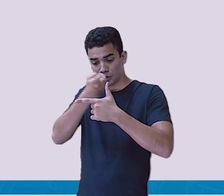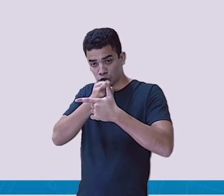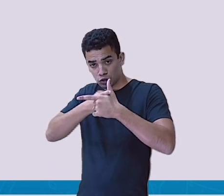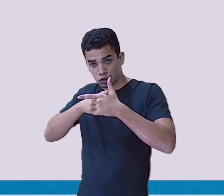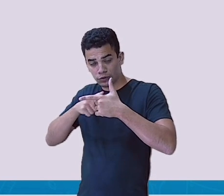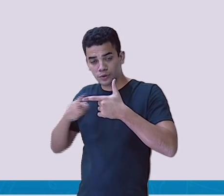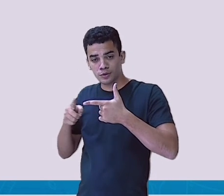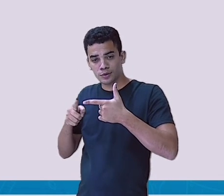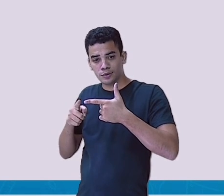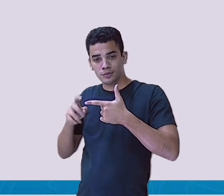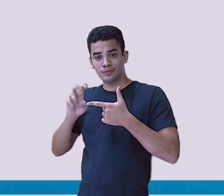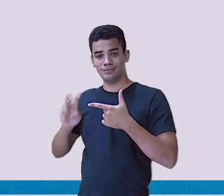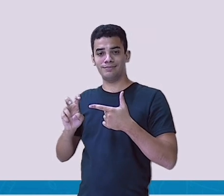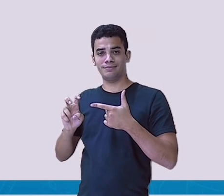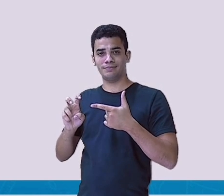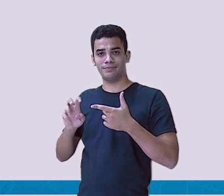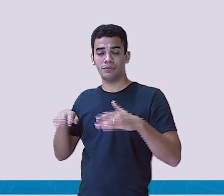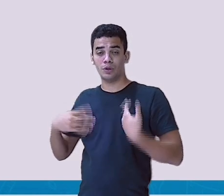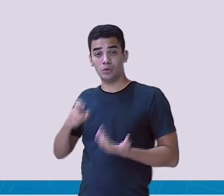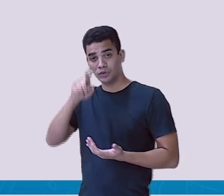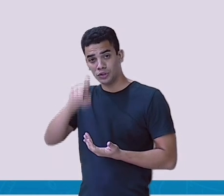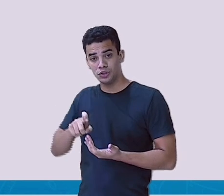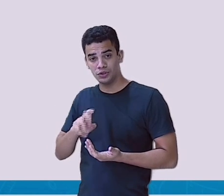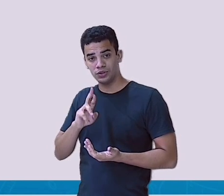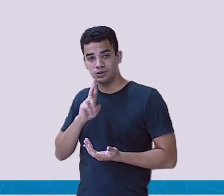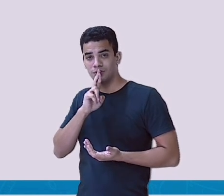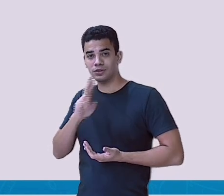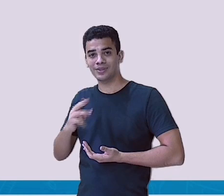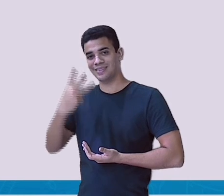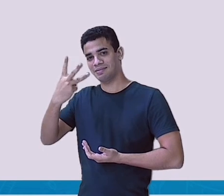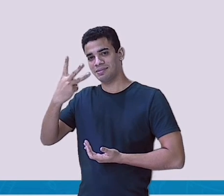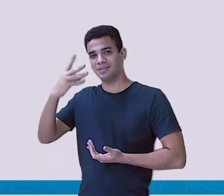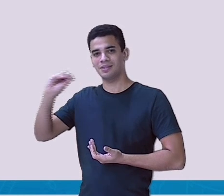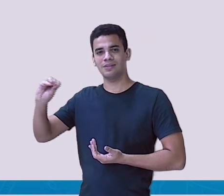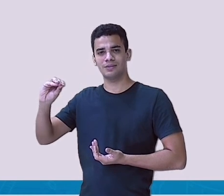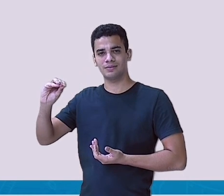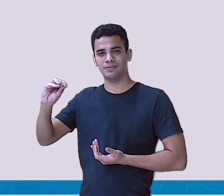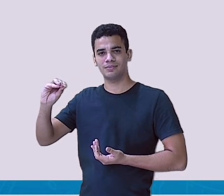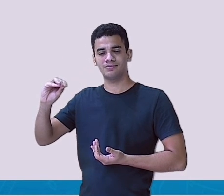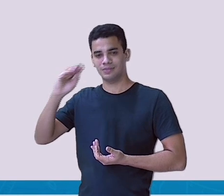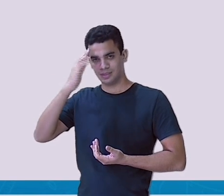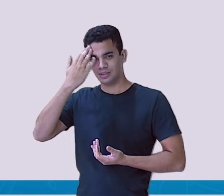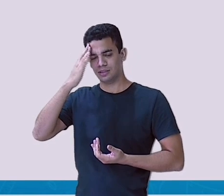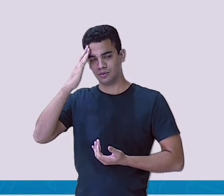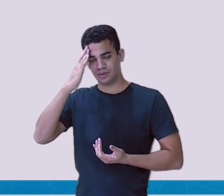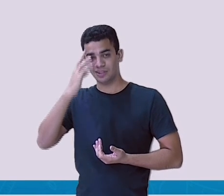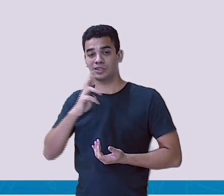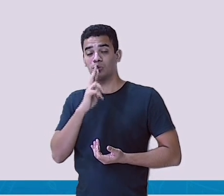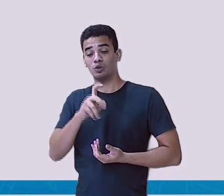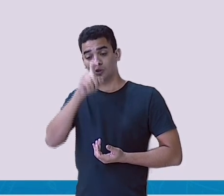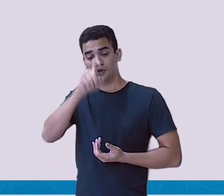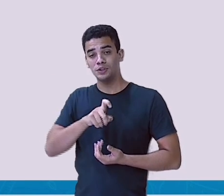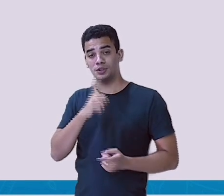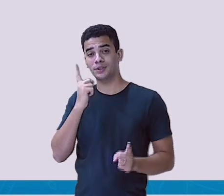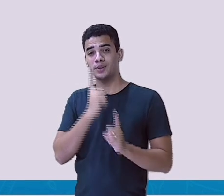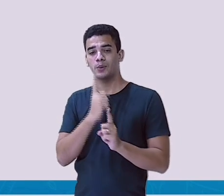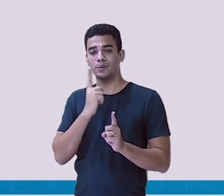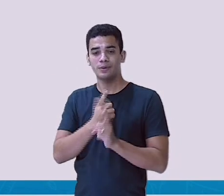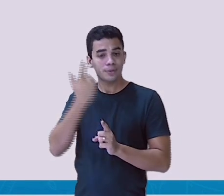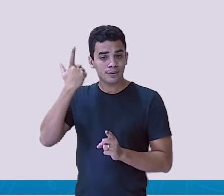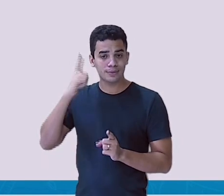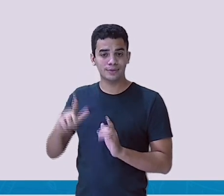X é igual a 30. Então, eu tenho aqui um valor de x. Com este valor, x é